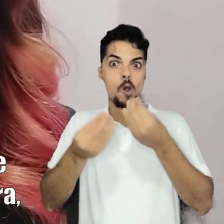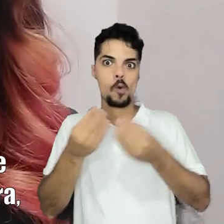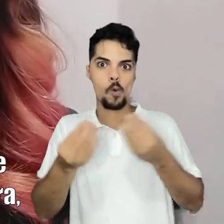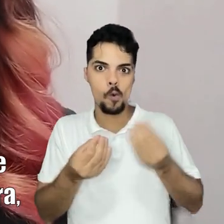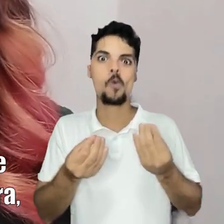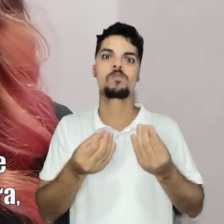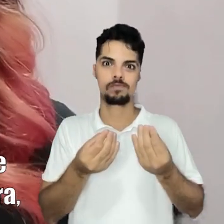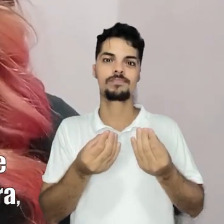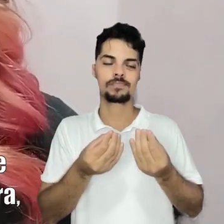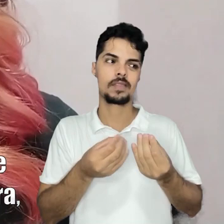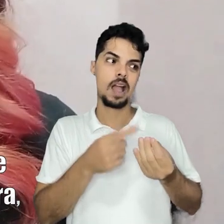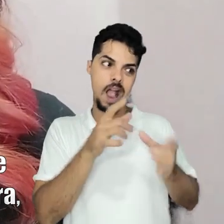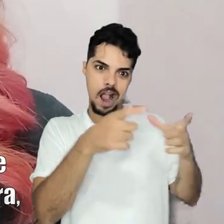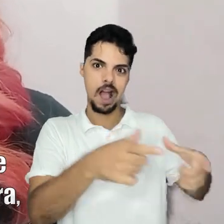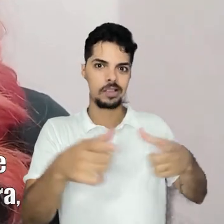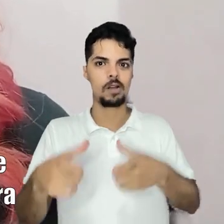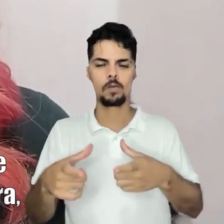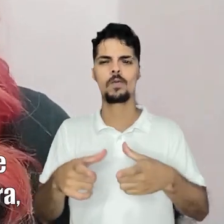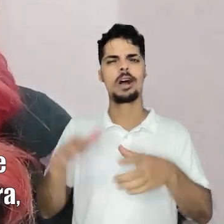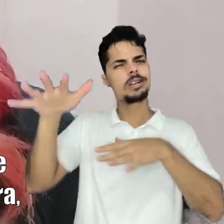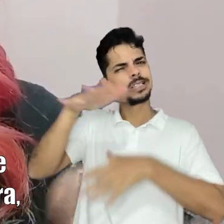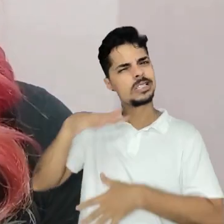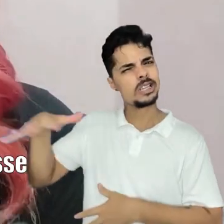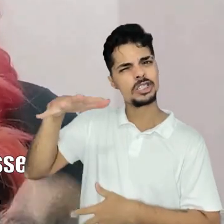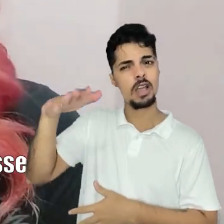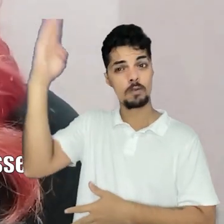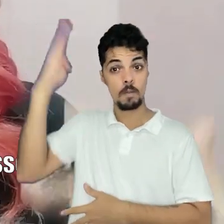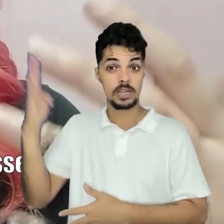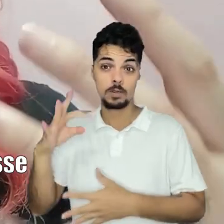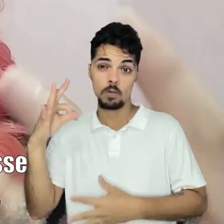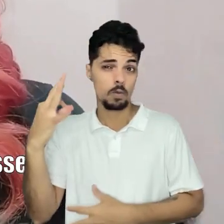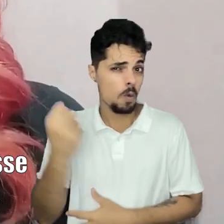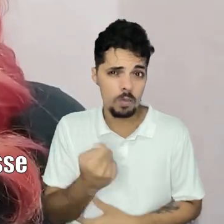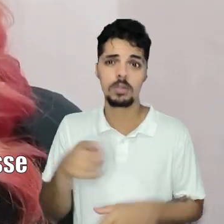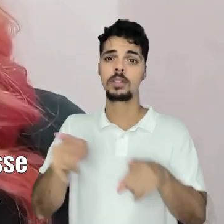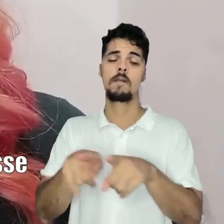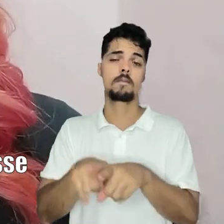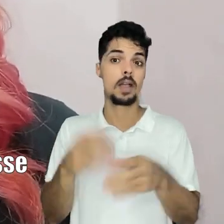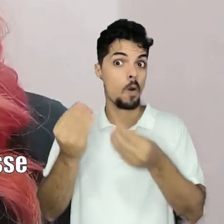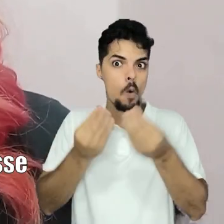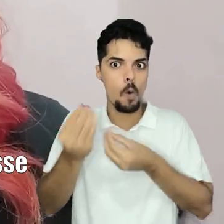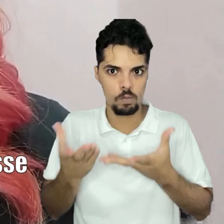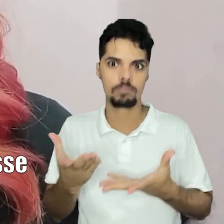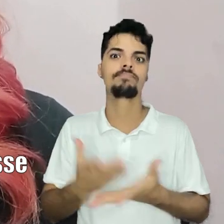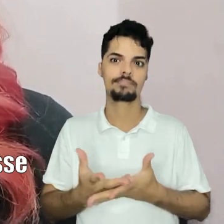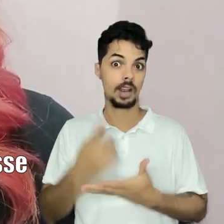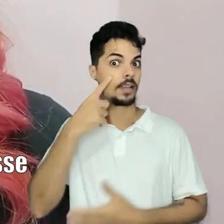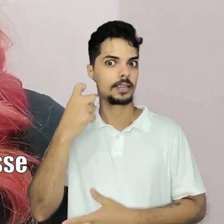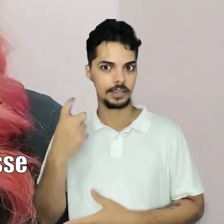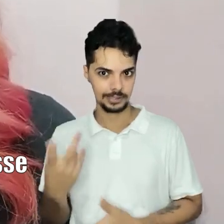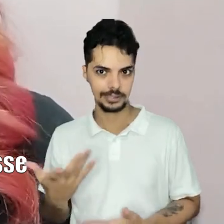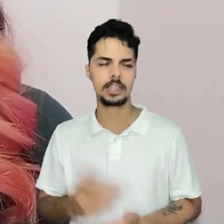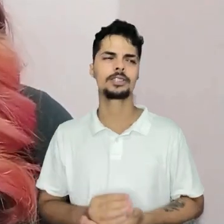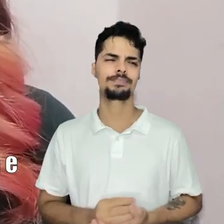o processo de aceitação pela sociedade brasileira, como foi para Antônio escrever esse livro, então é